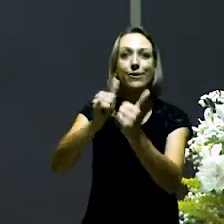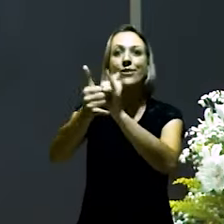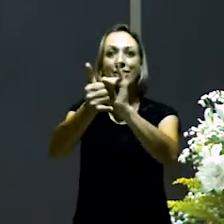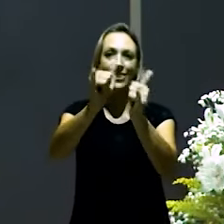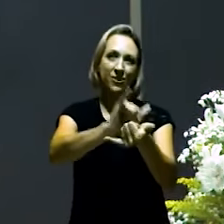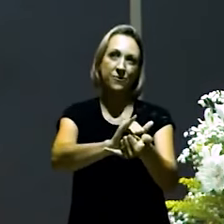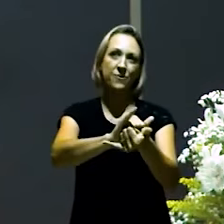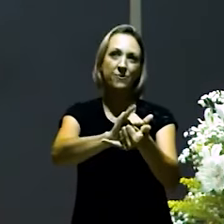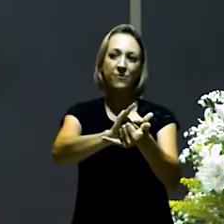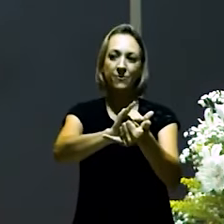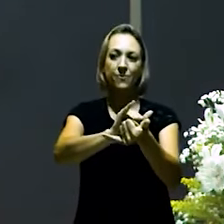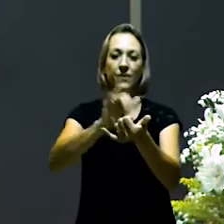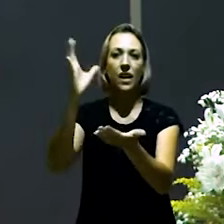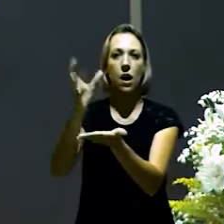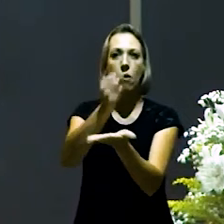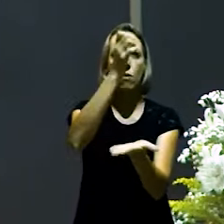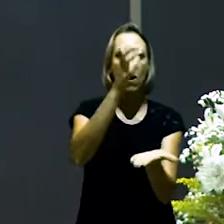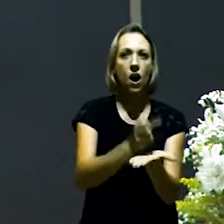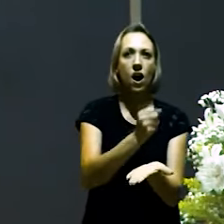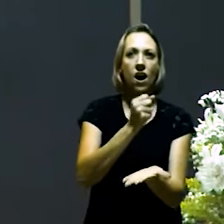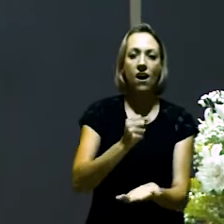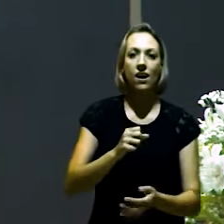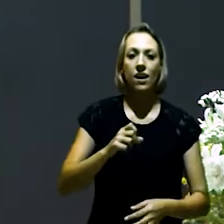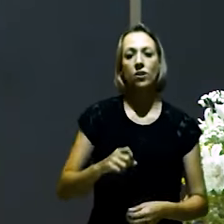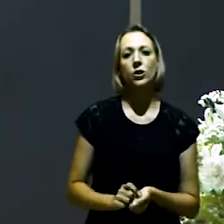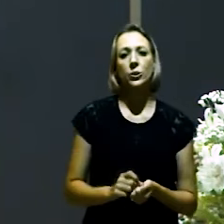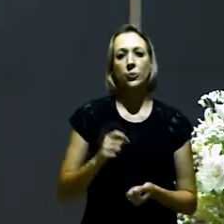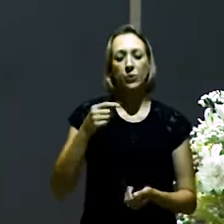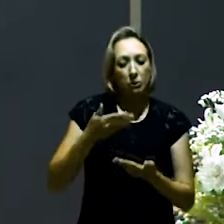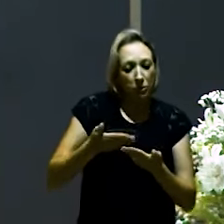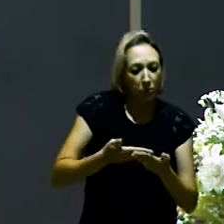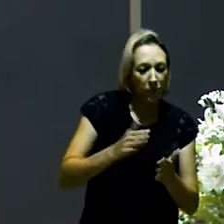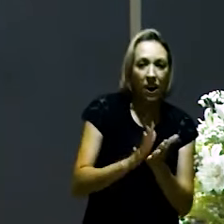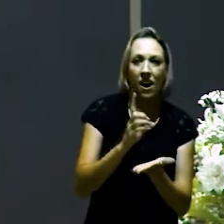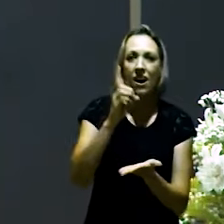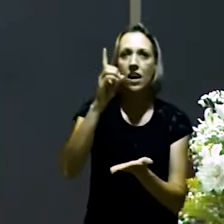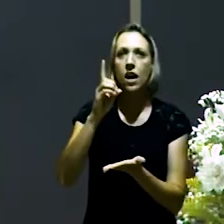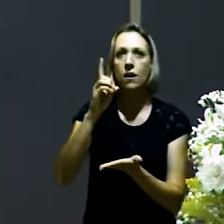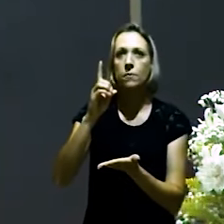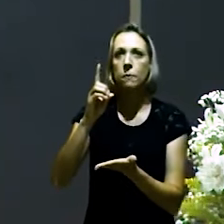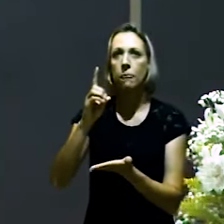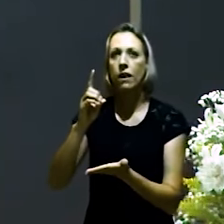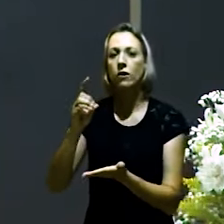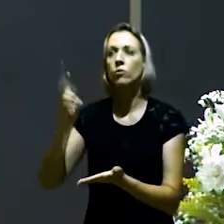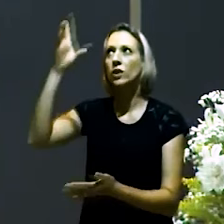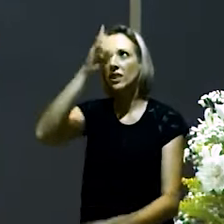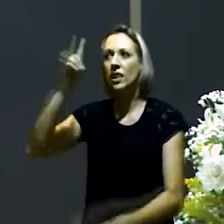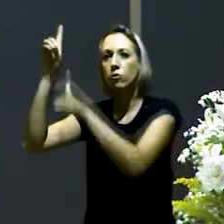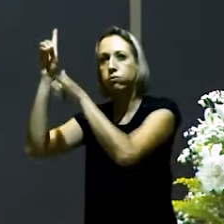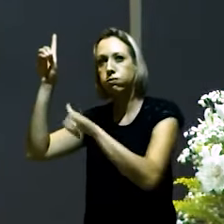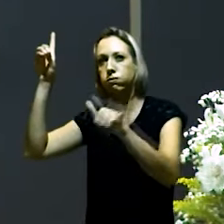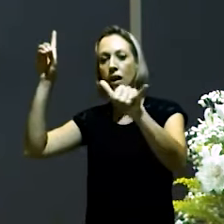preparava essa palavra, o Espírito de Deus falava ao meu coração, e eu tenho uma mensagem para alguns corações aqui nesta noite: você